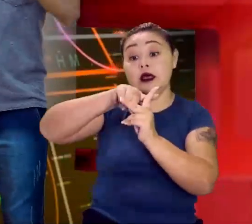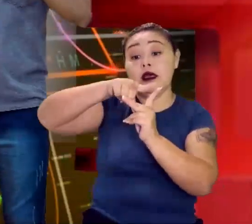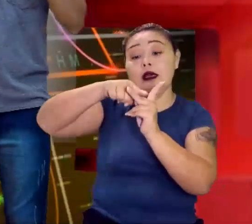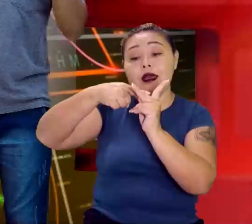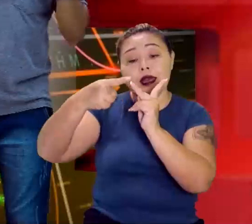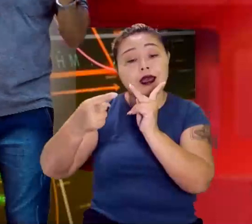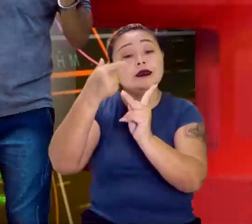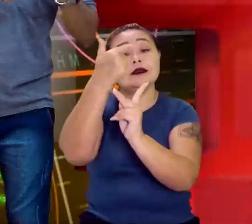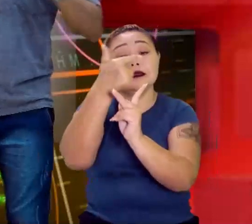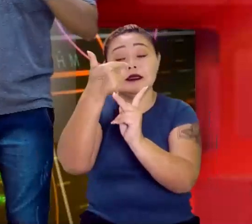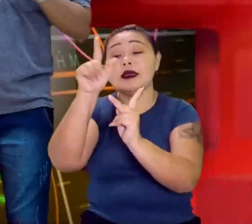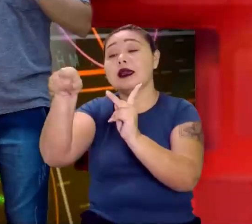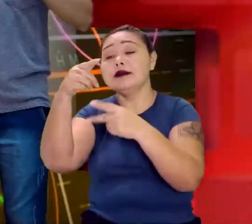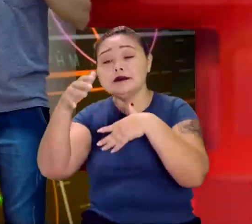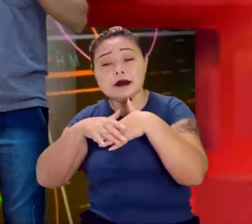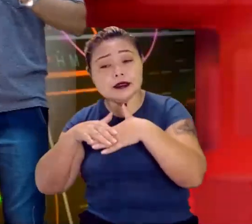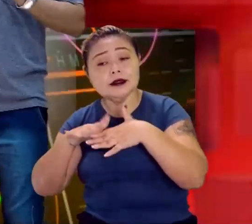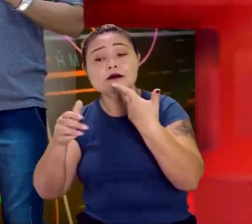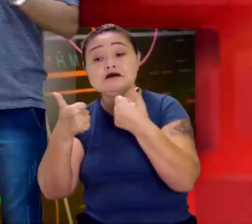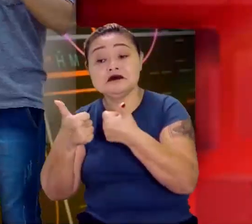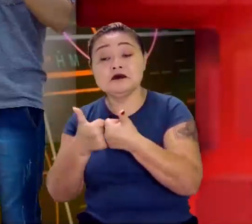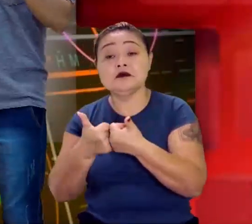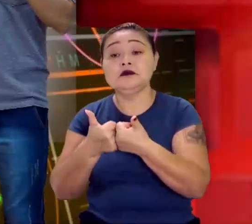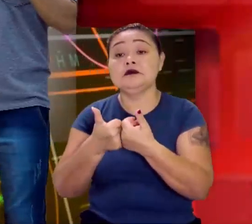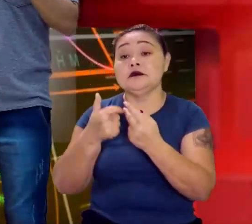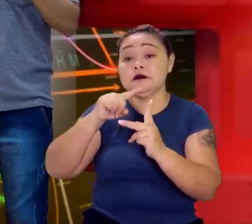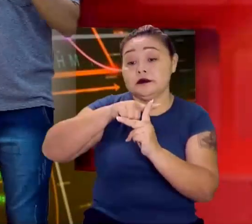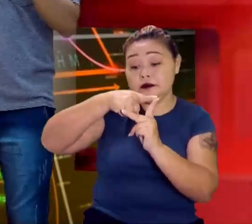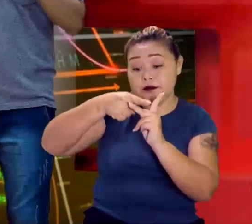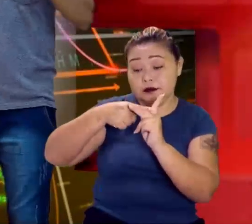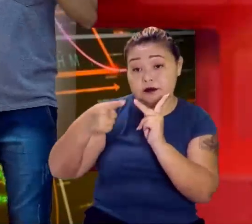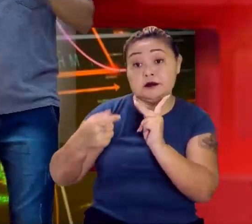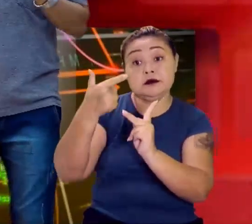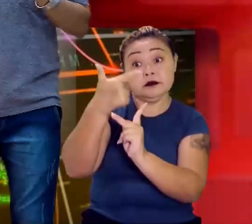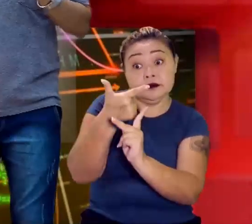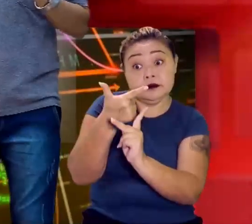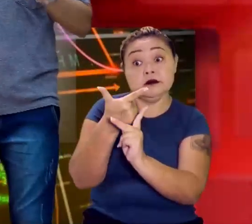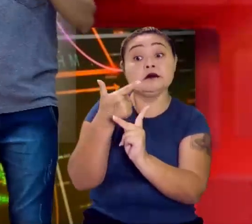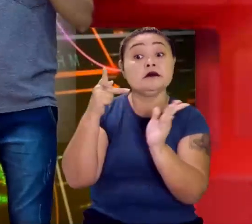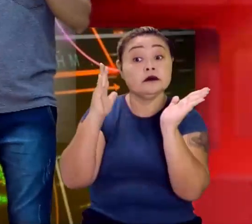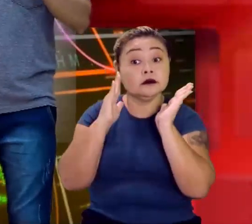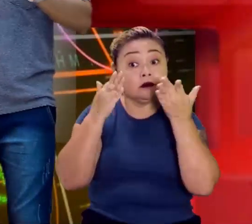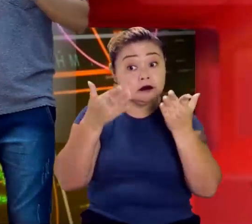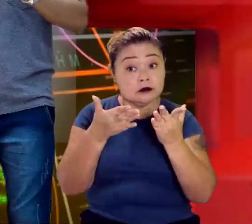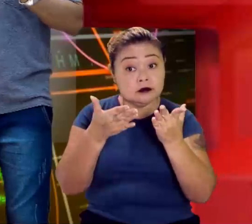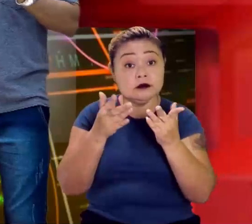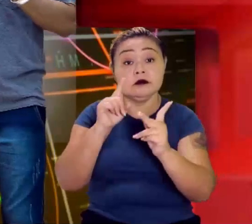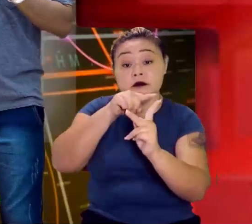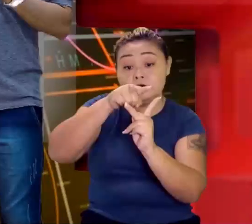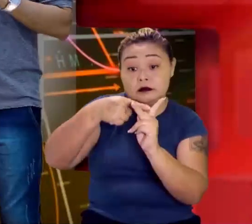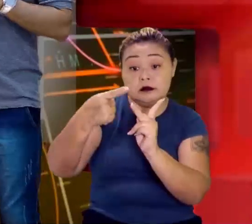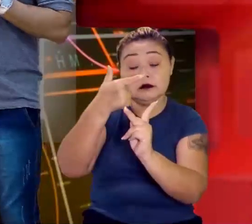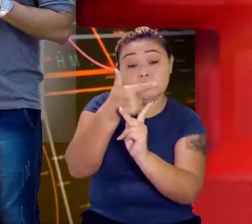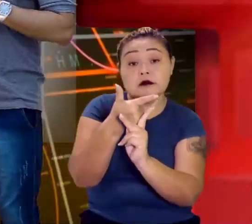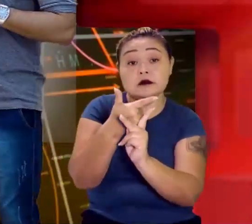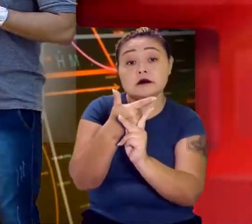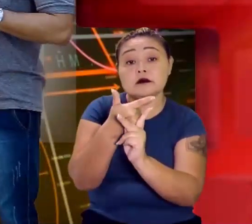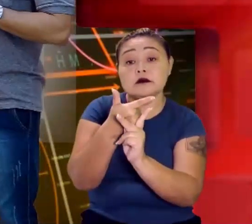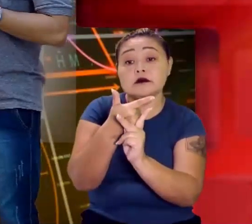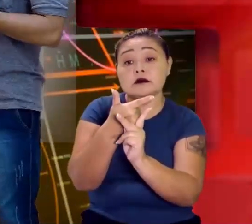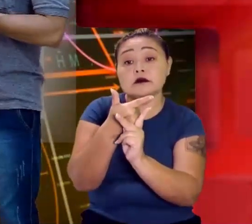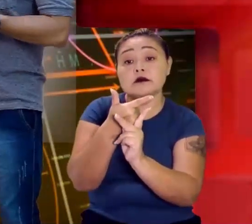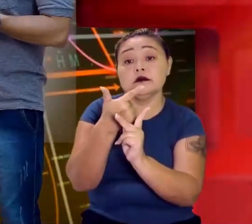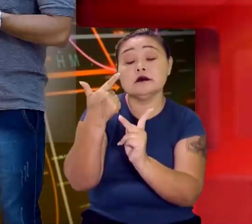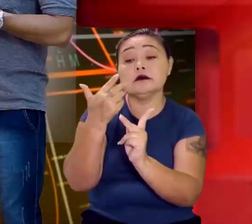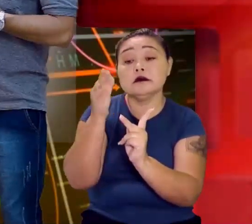aquela operação de matemática e tal, beleza. E a raiz quadrada, ela é específica. Tá? Ela é quando o índice é 2. E quando ele é 2,